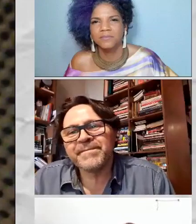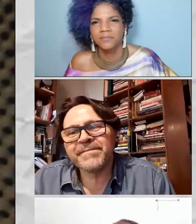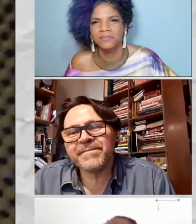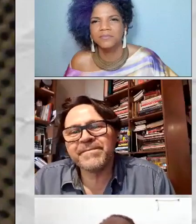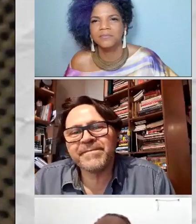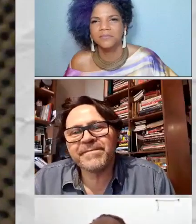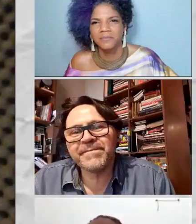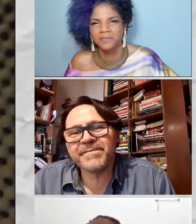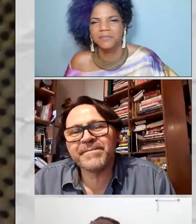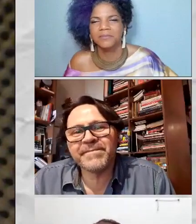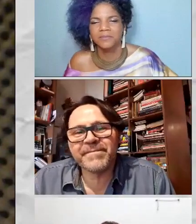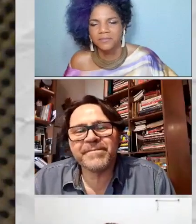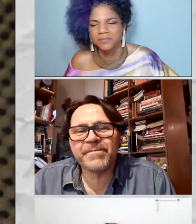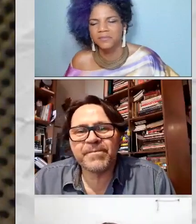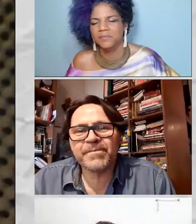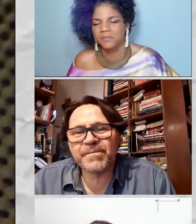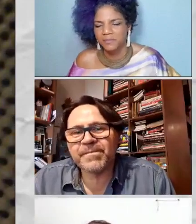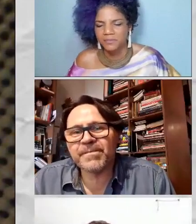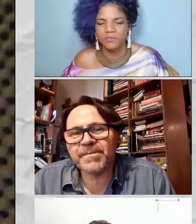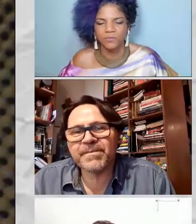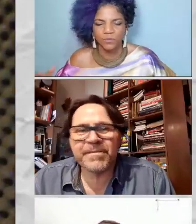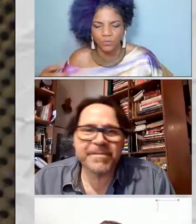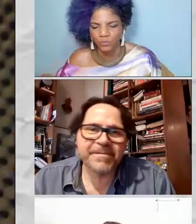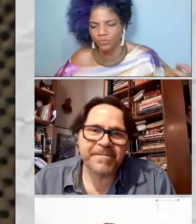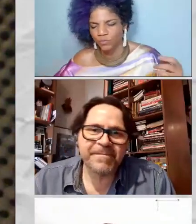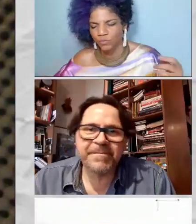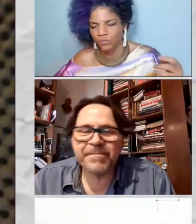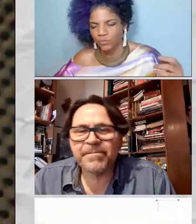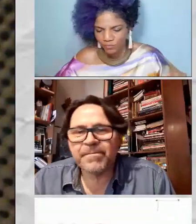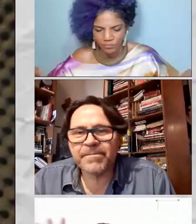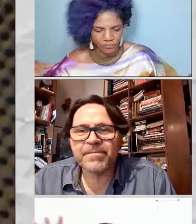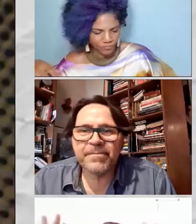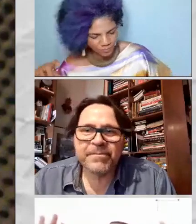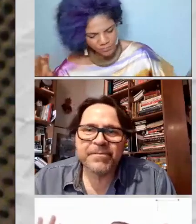A lição da liberdade,